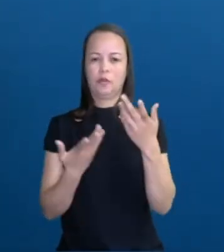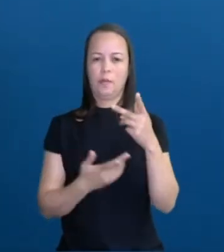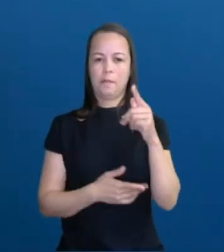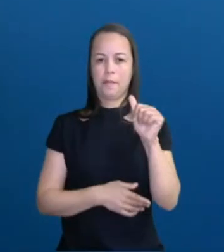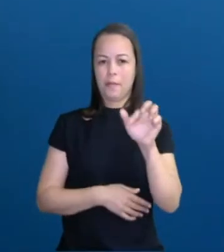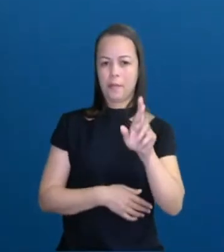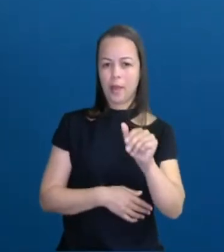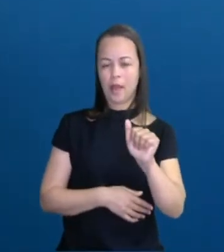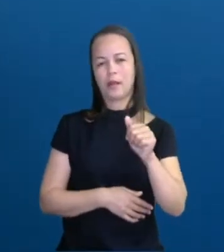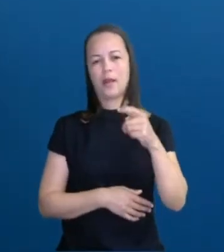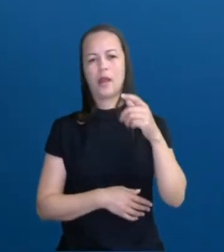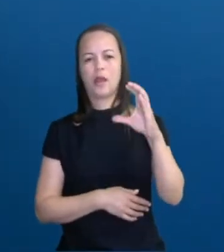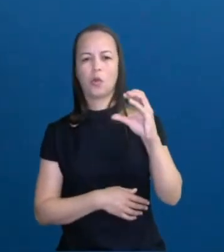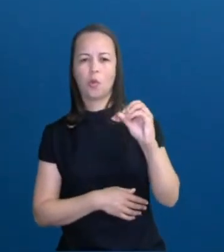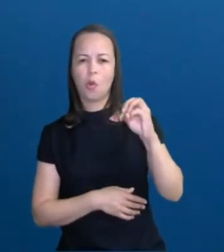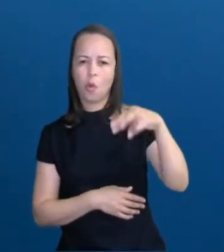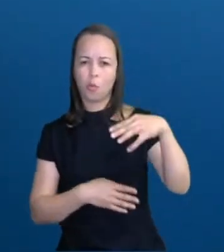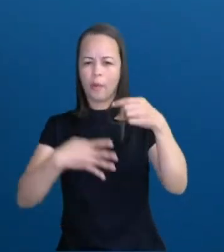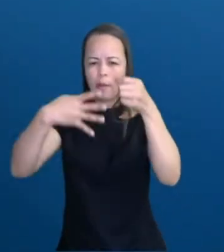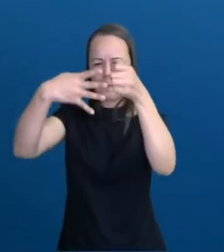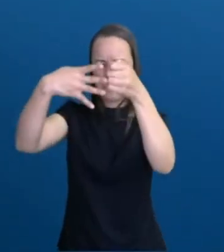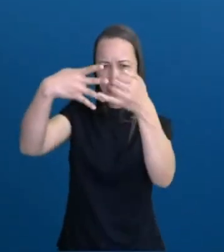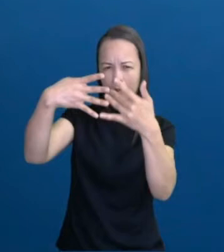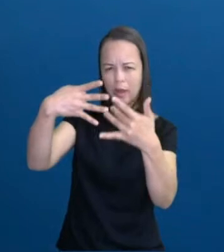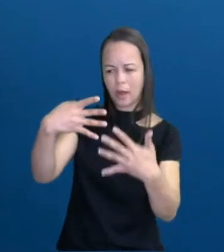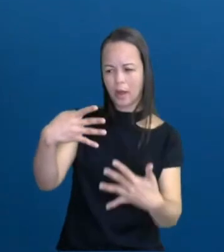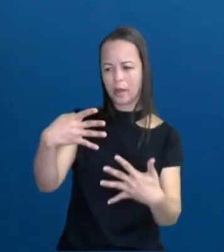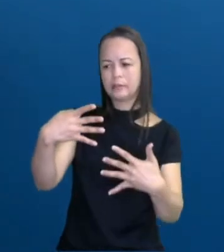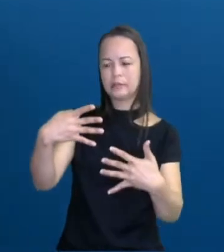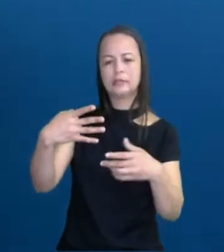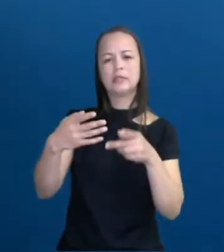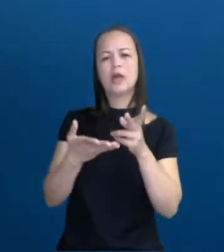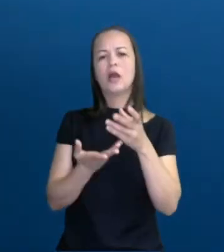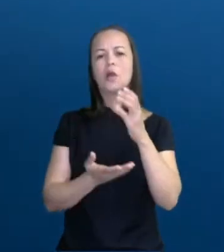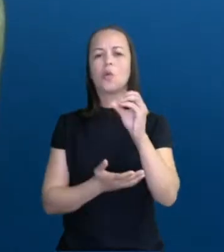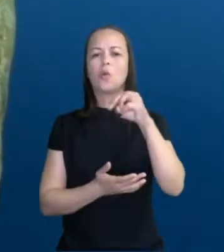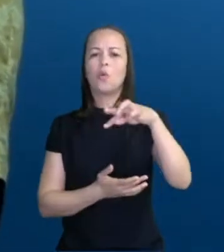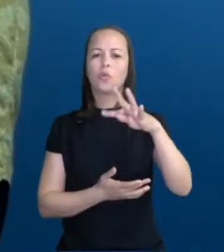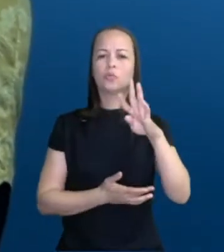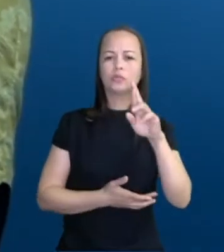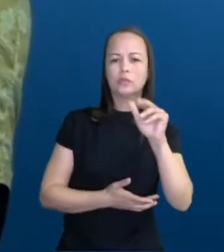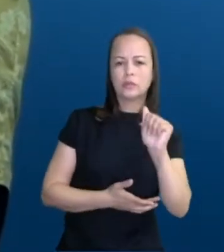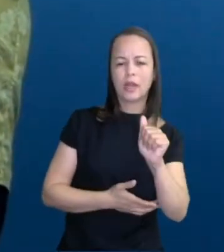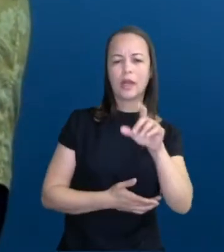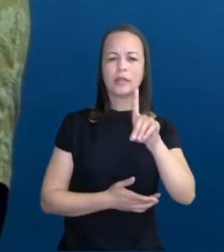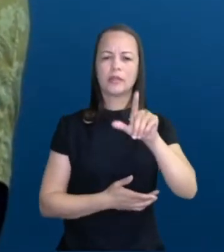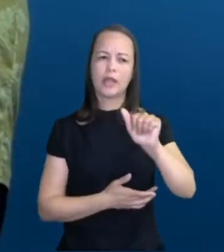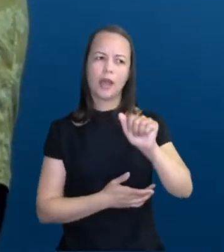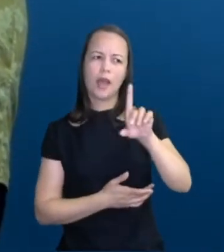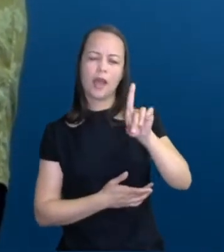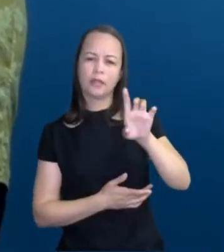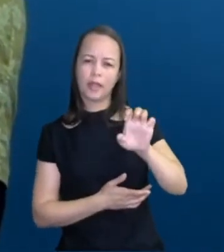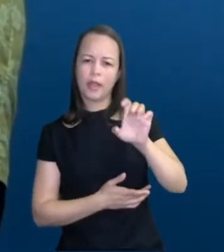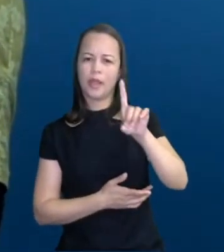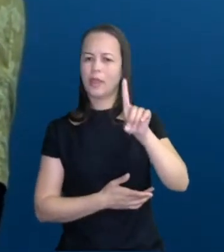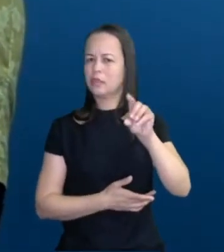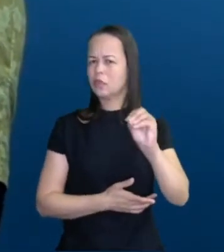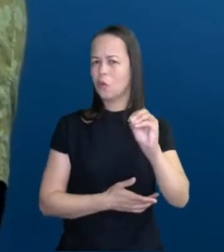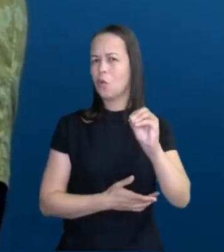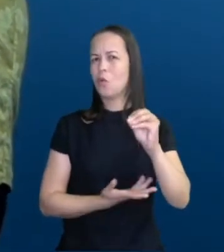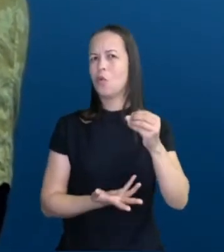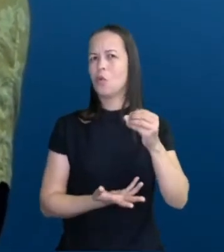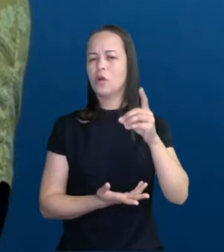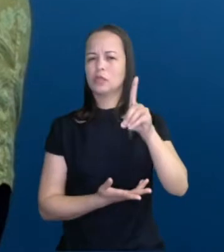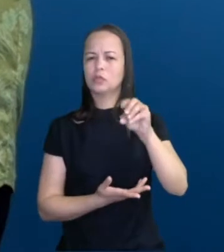para, com, em, por, contra, da, de, do,